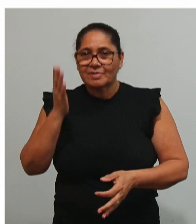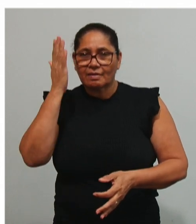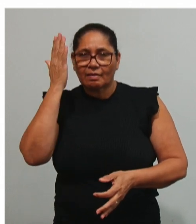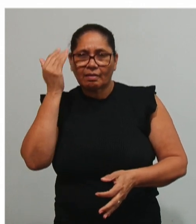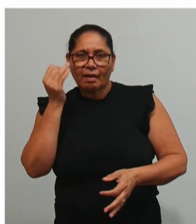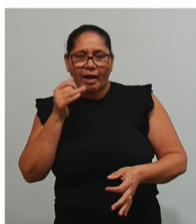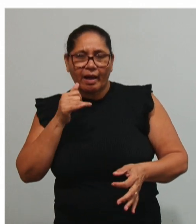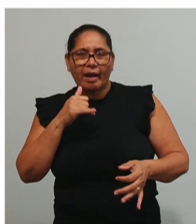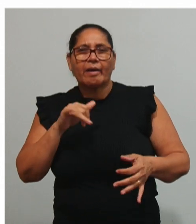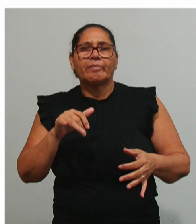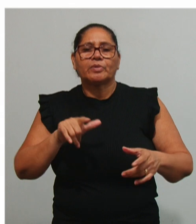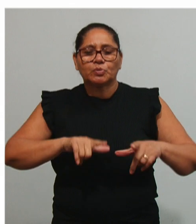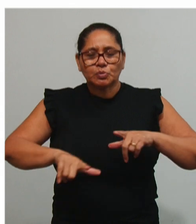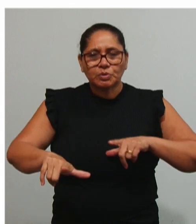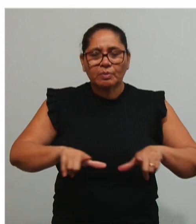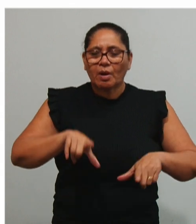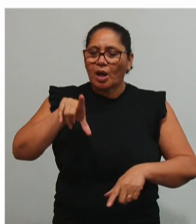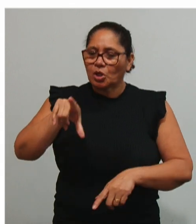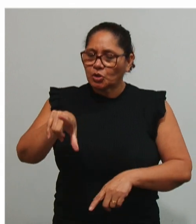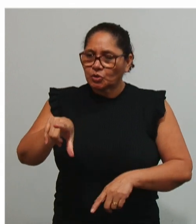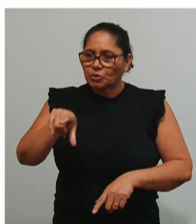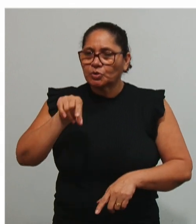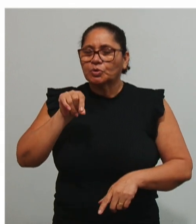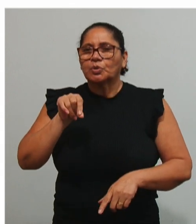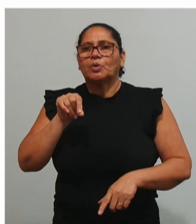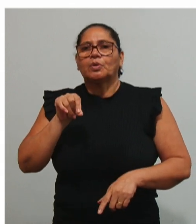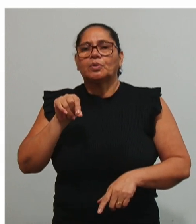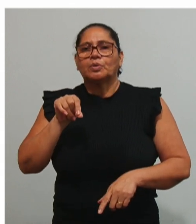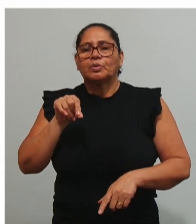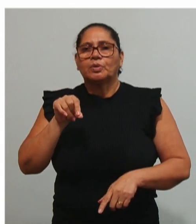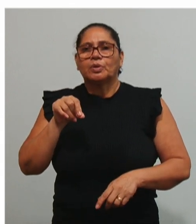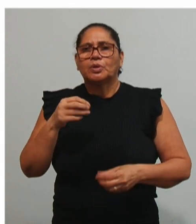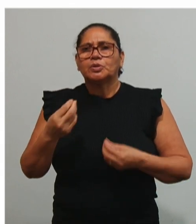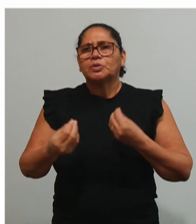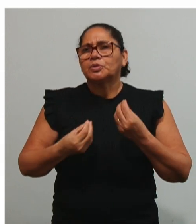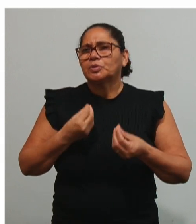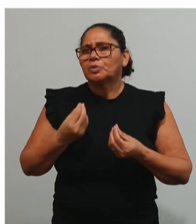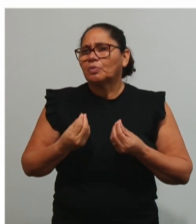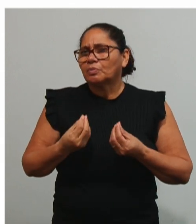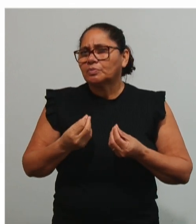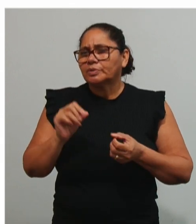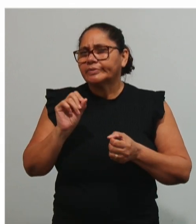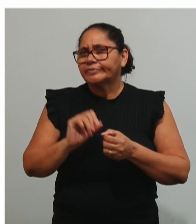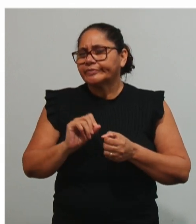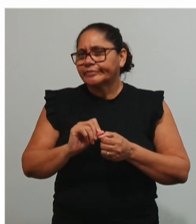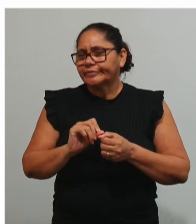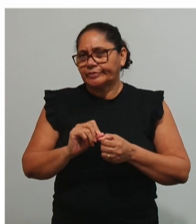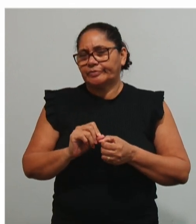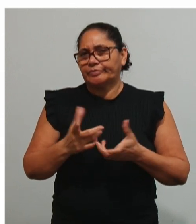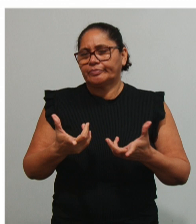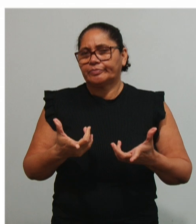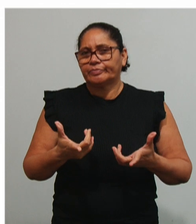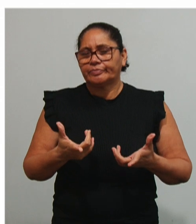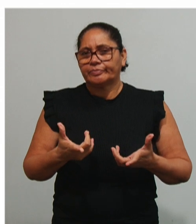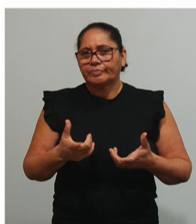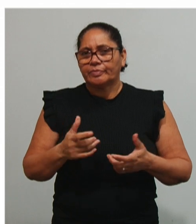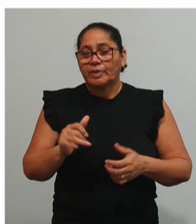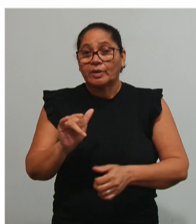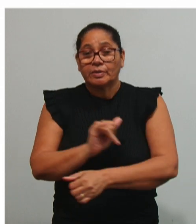mercado, né? Ela escolhe um nicho, ela escolhe uma posição que ela vai ocupar. E a estratégia,